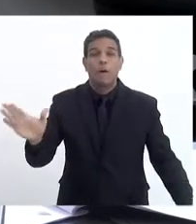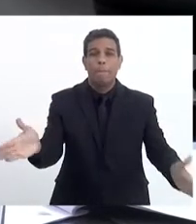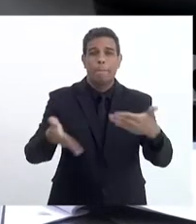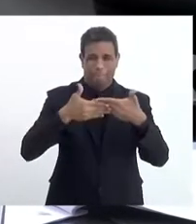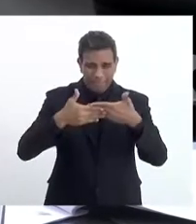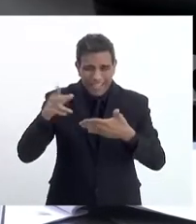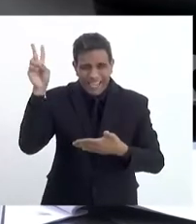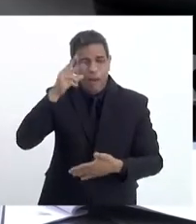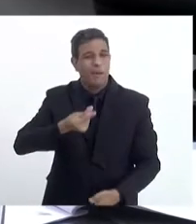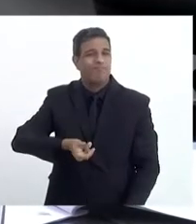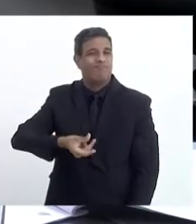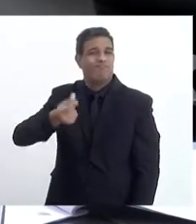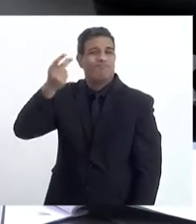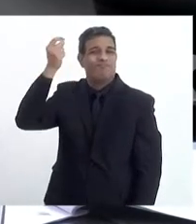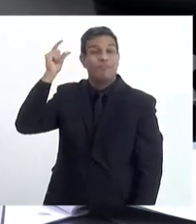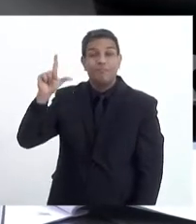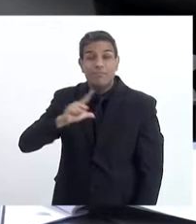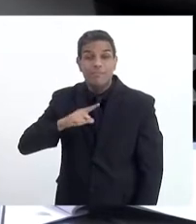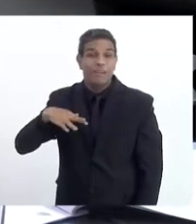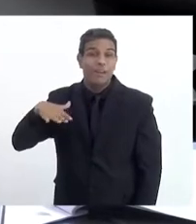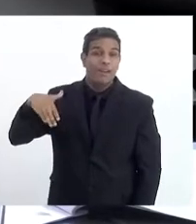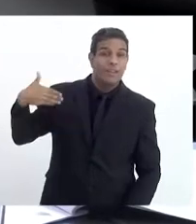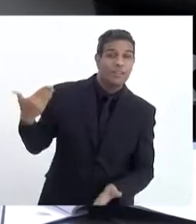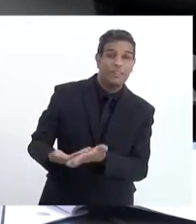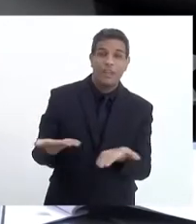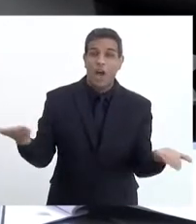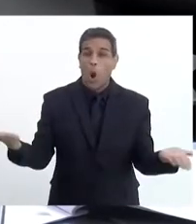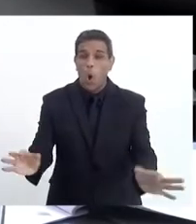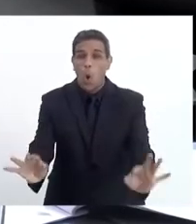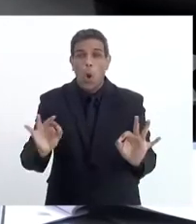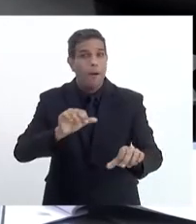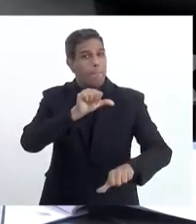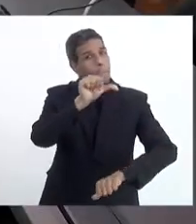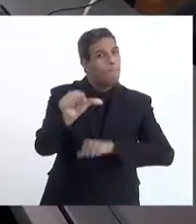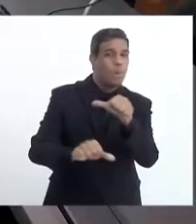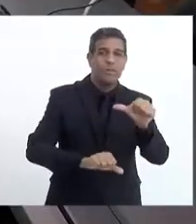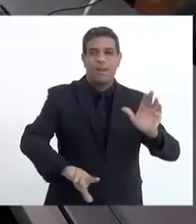Mink que lembra disso. Ainda tem esse para a gente ver. Ok.